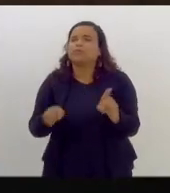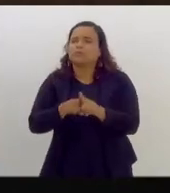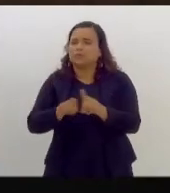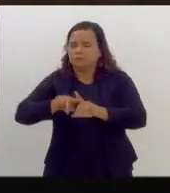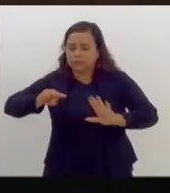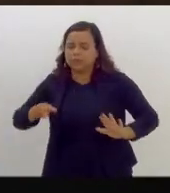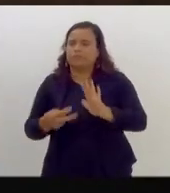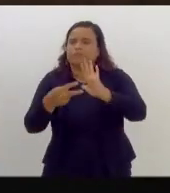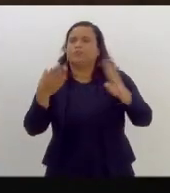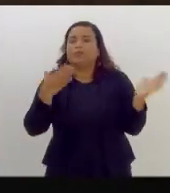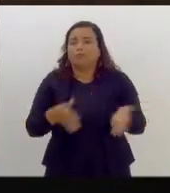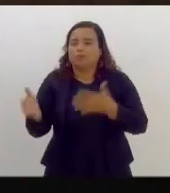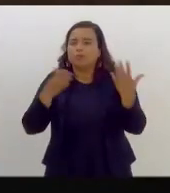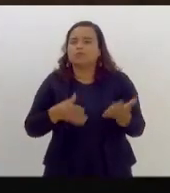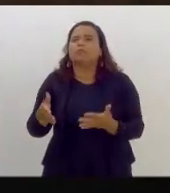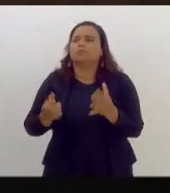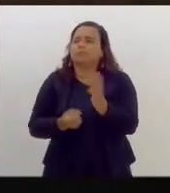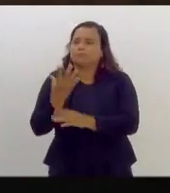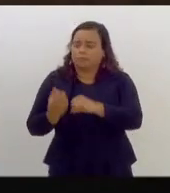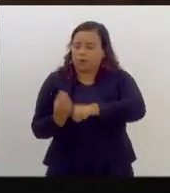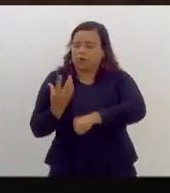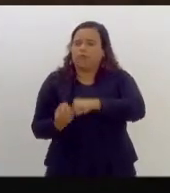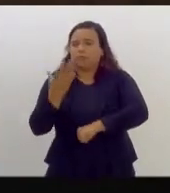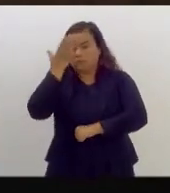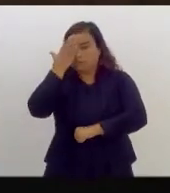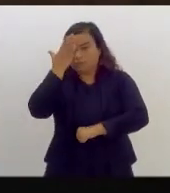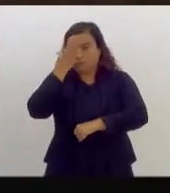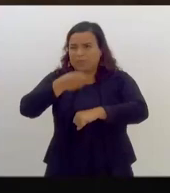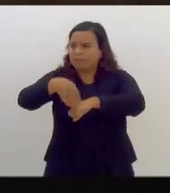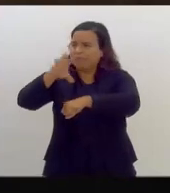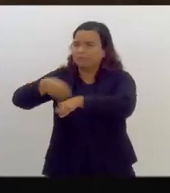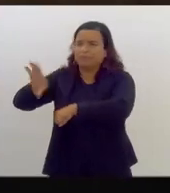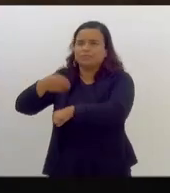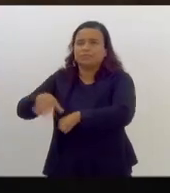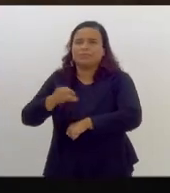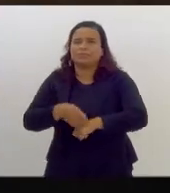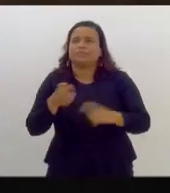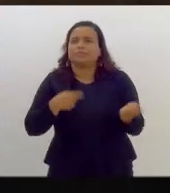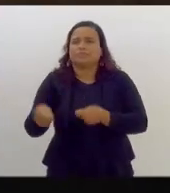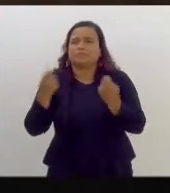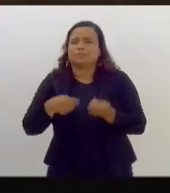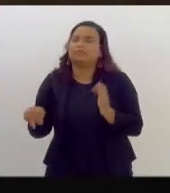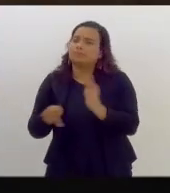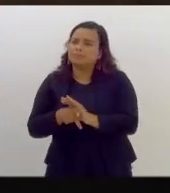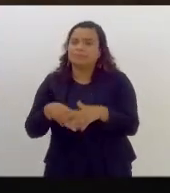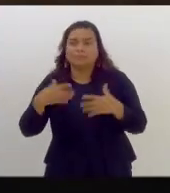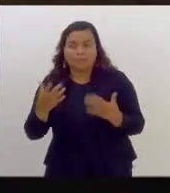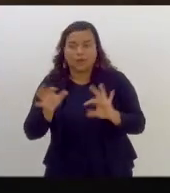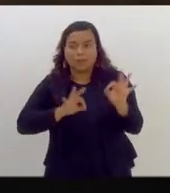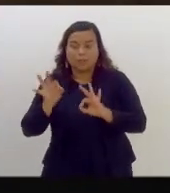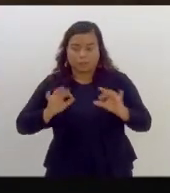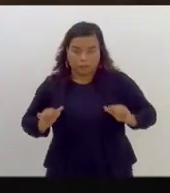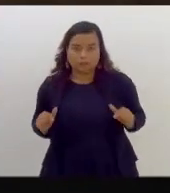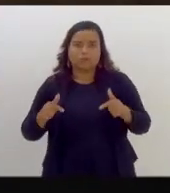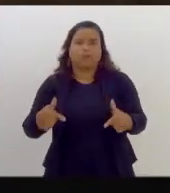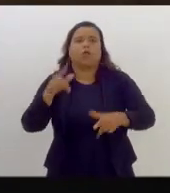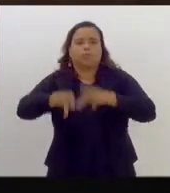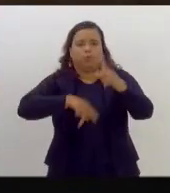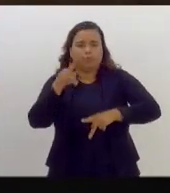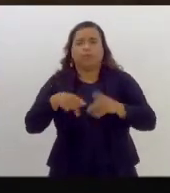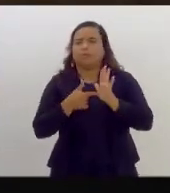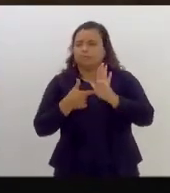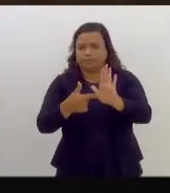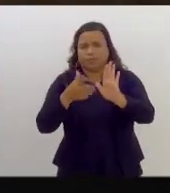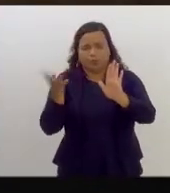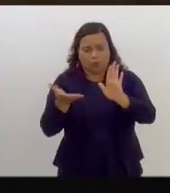a produção de saber, conhecimento, a partir do seu cotidiano. Então, esse plano de ação popular foi